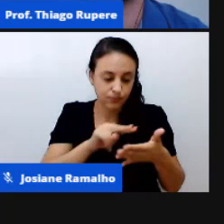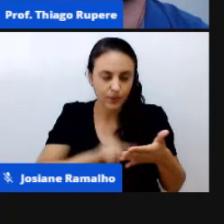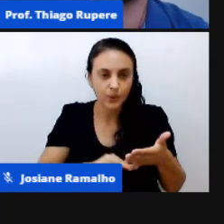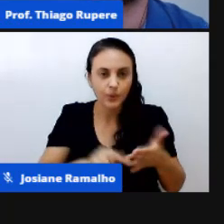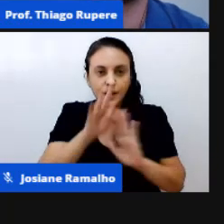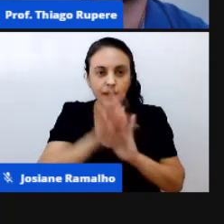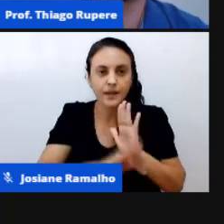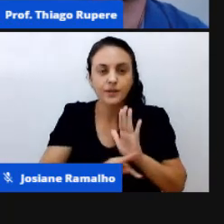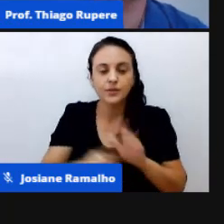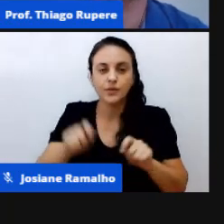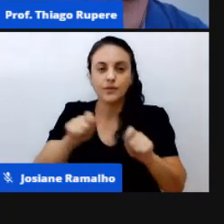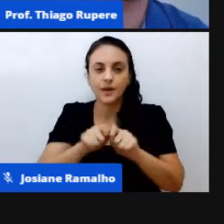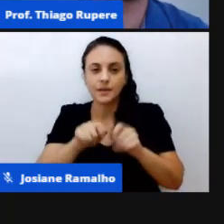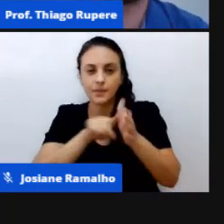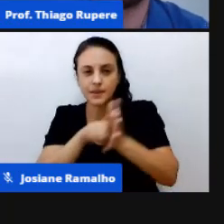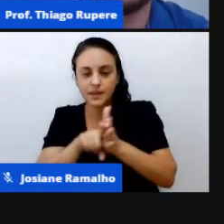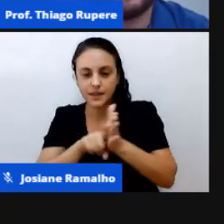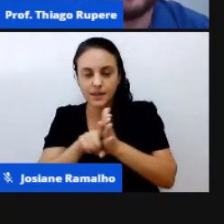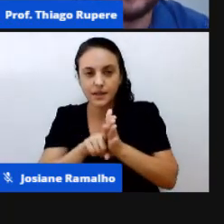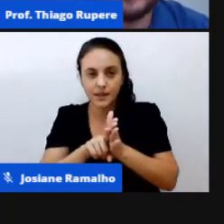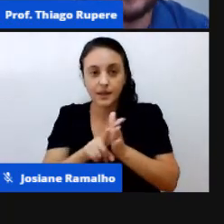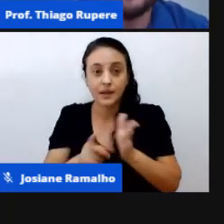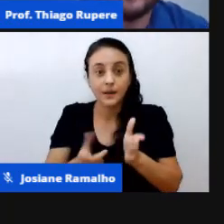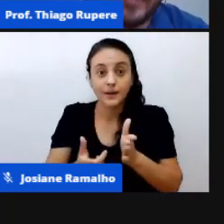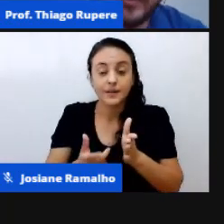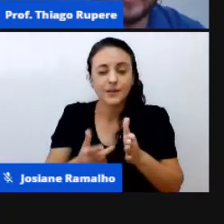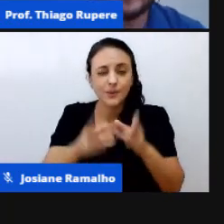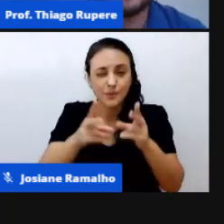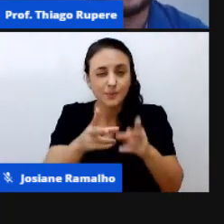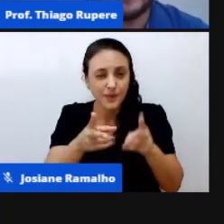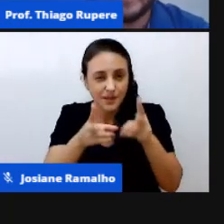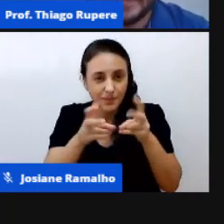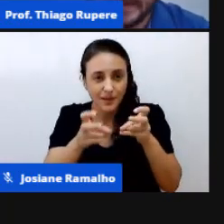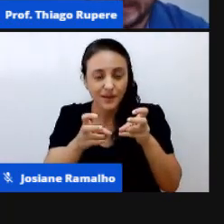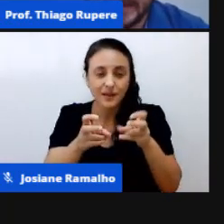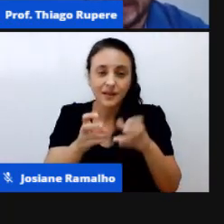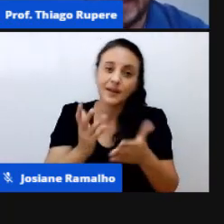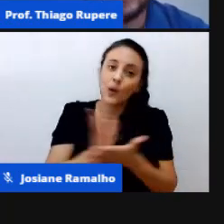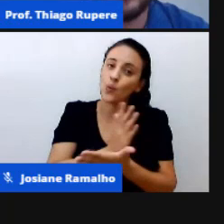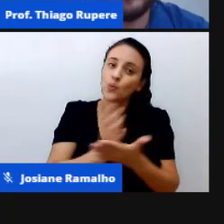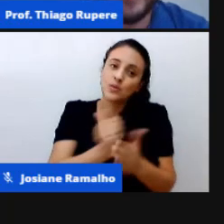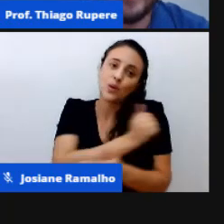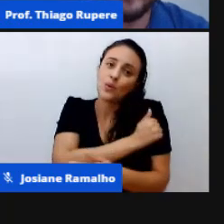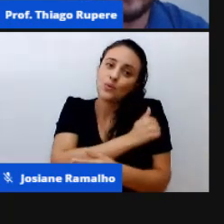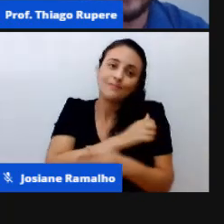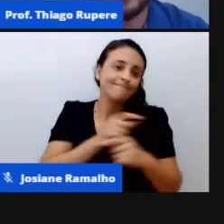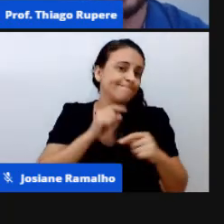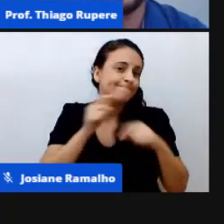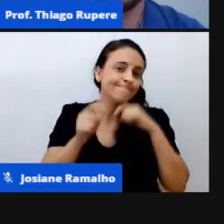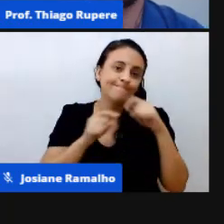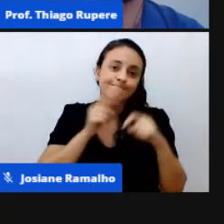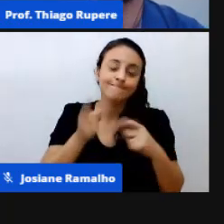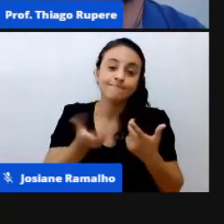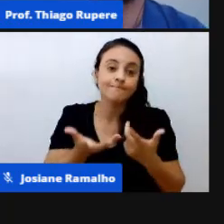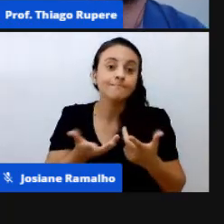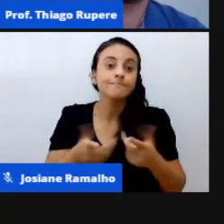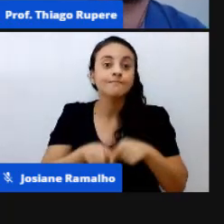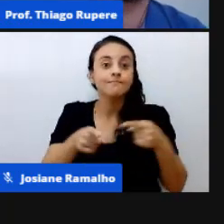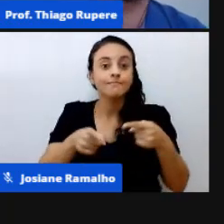vocês vão perceber que nem todos os alunos vão conseguir, mas isso é uma mudança que é a longo prazo, é uma